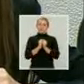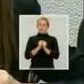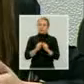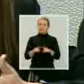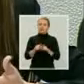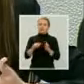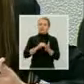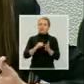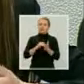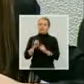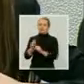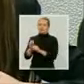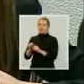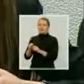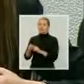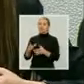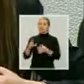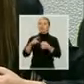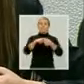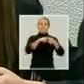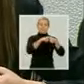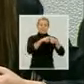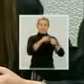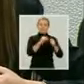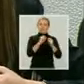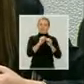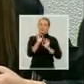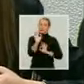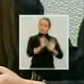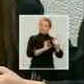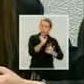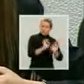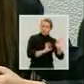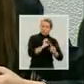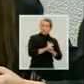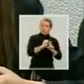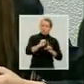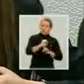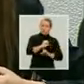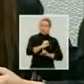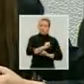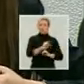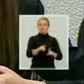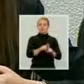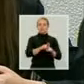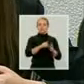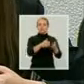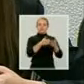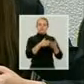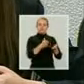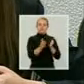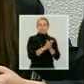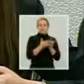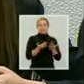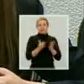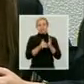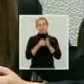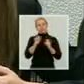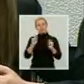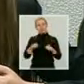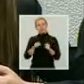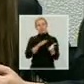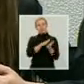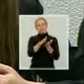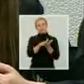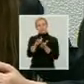de Educação. Então, essa parceria possibilita o controle social in loco da demanda do livro e do que é necessário produzir.